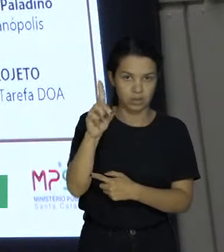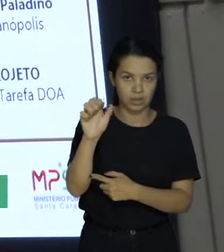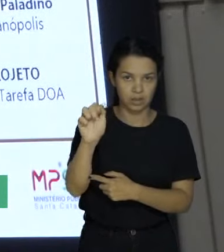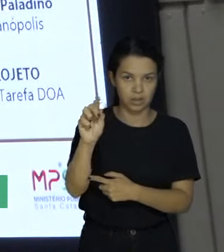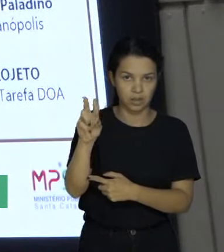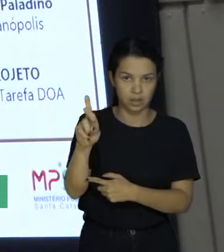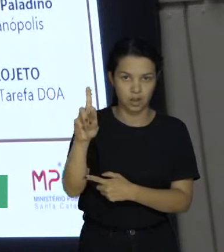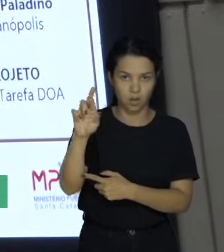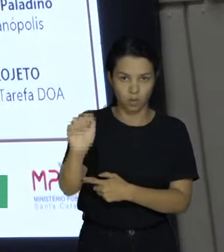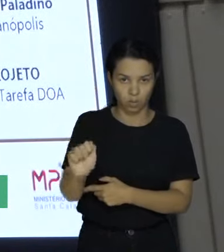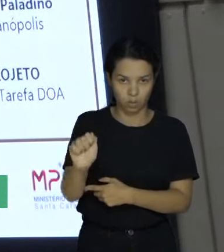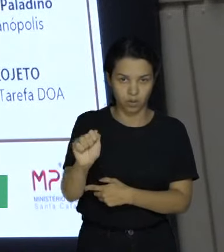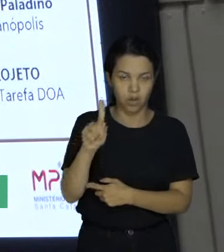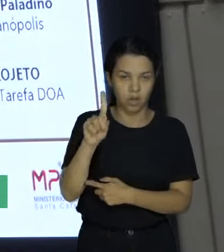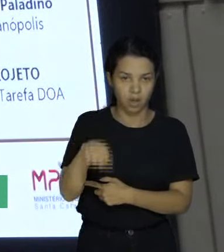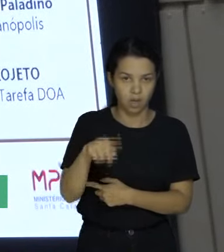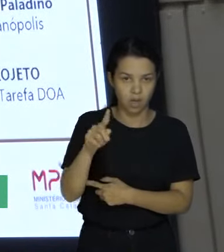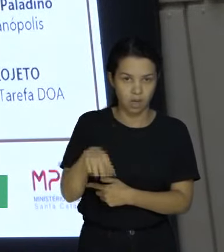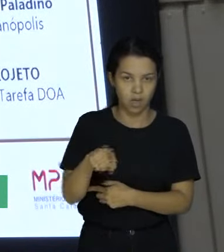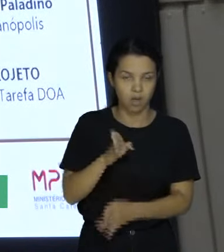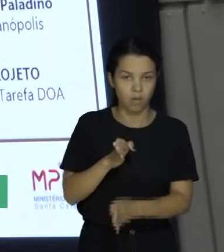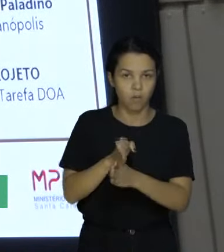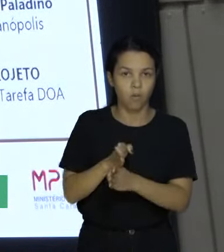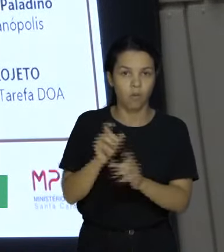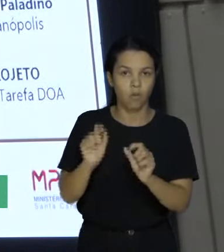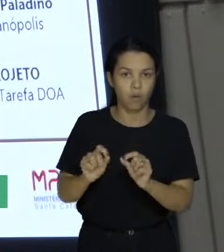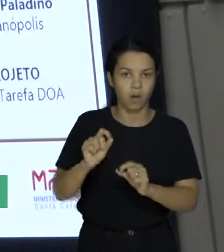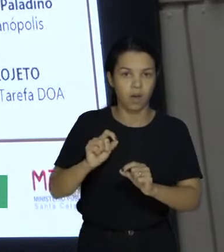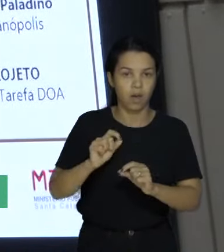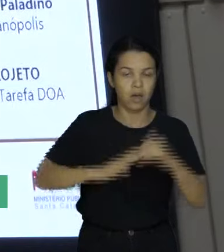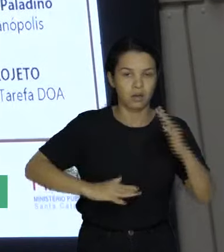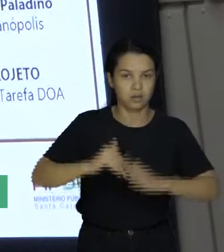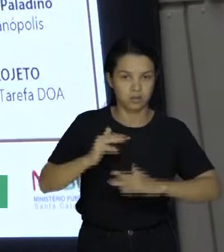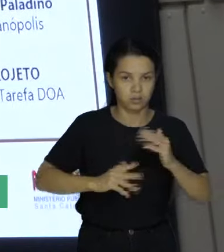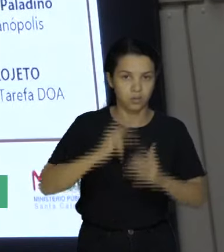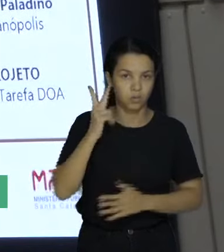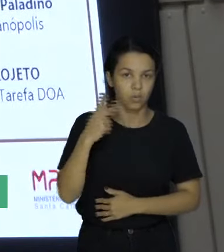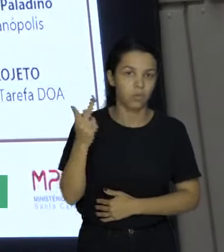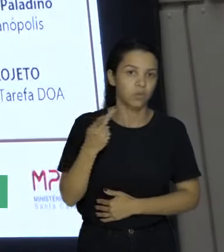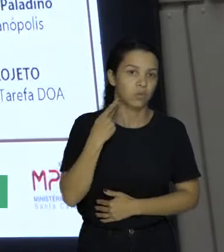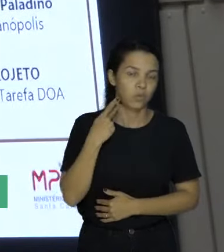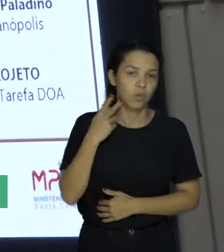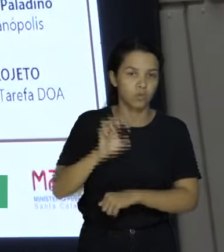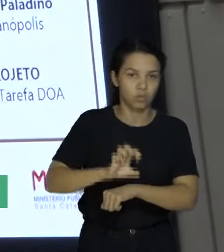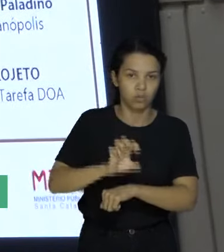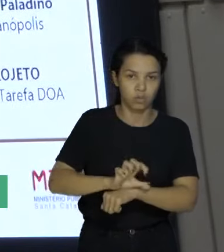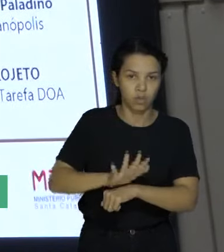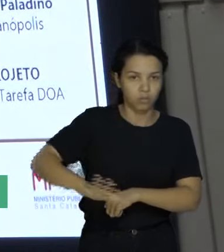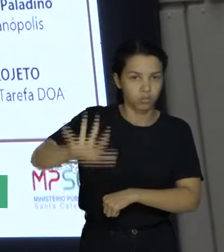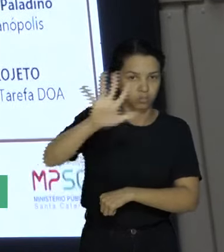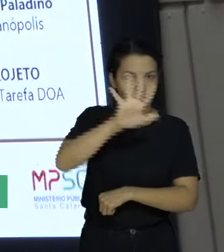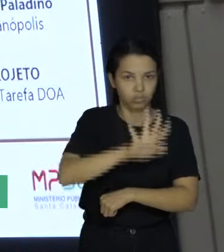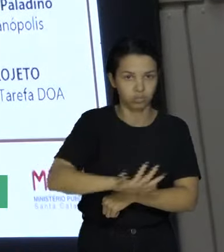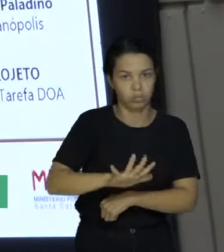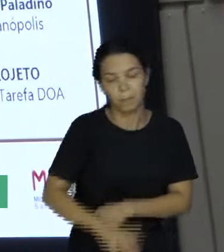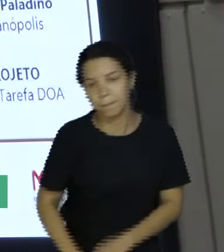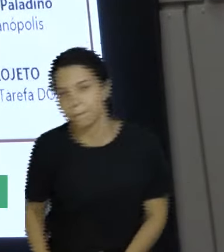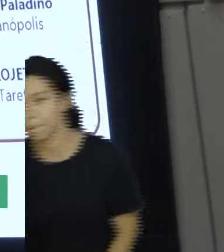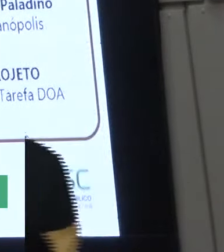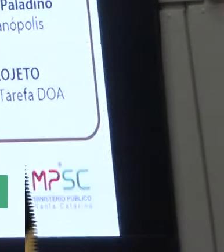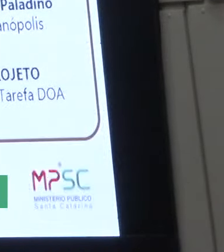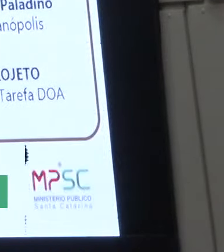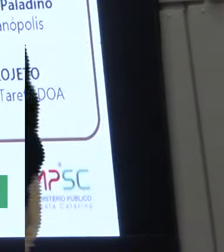identificar aquela ação de promotores no estado todo muitas vezes uma ação silenciosa do promotor